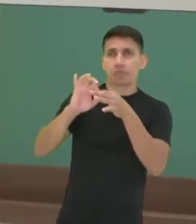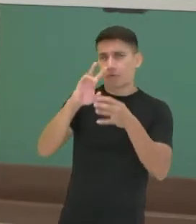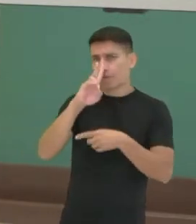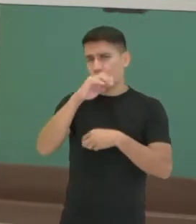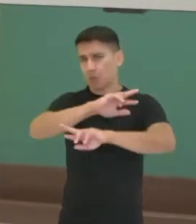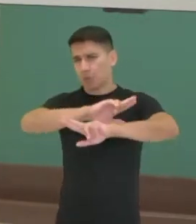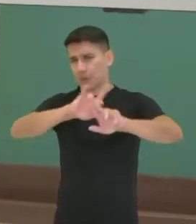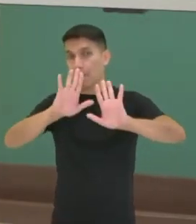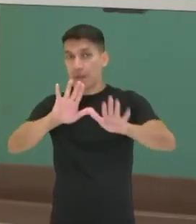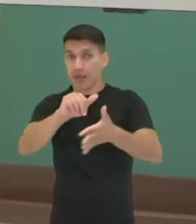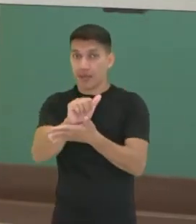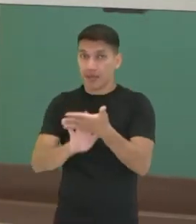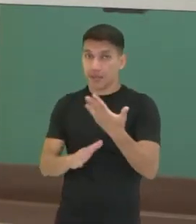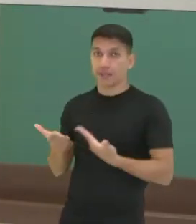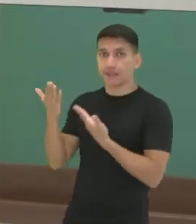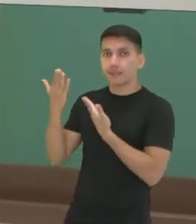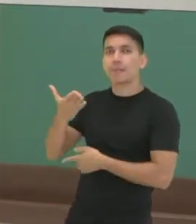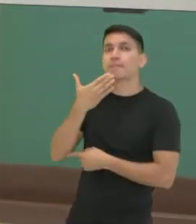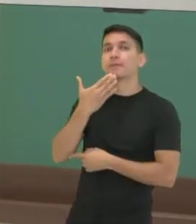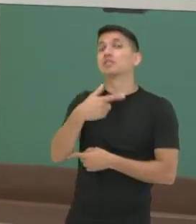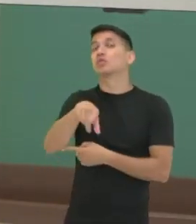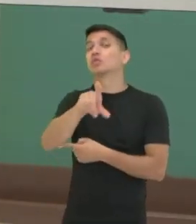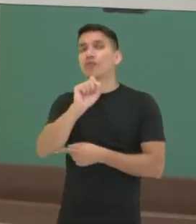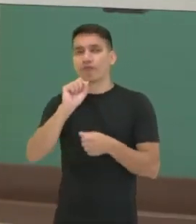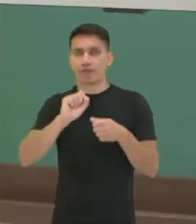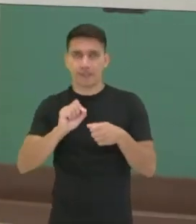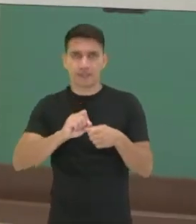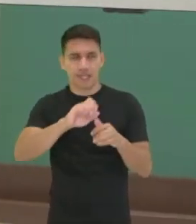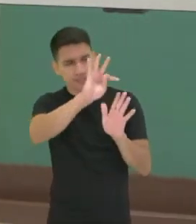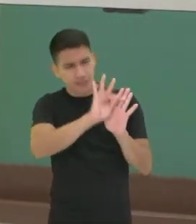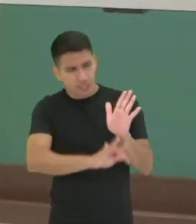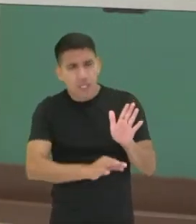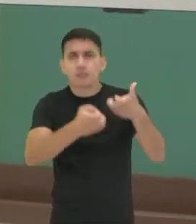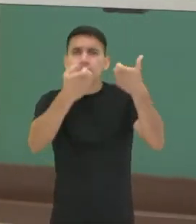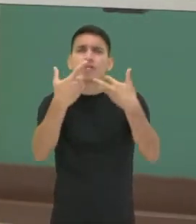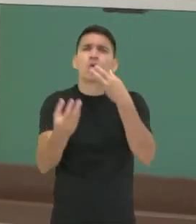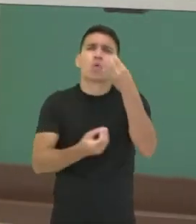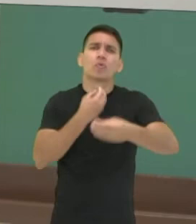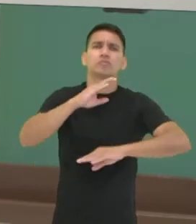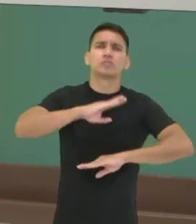Mas na atividade, você teve que fazer um texto relatando